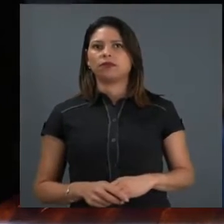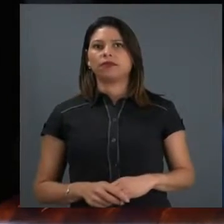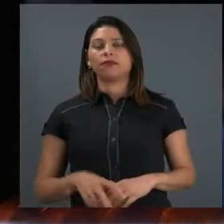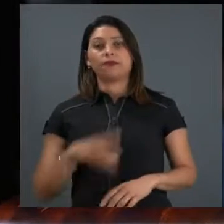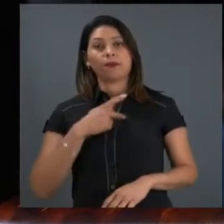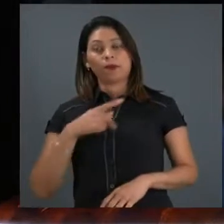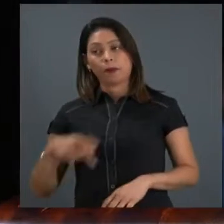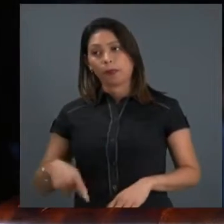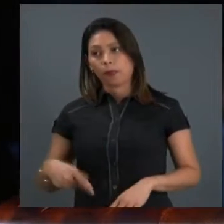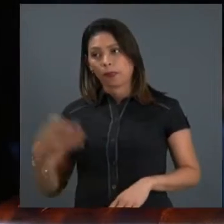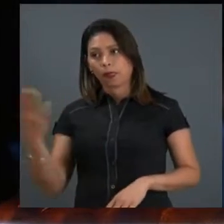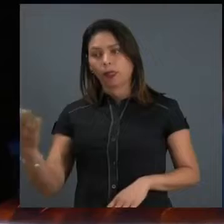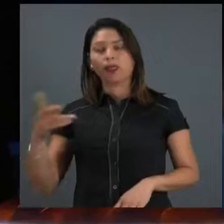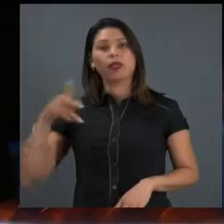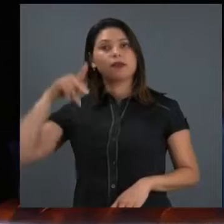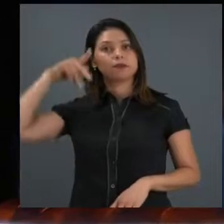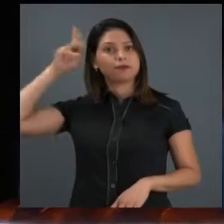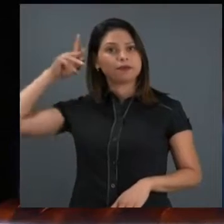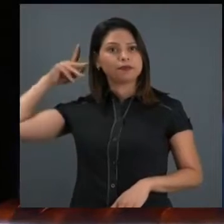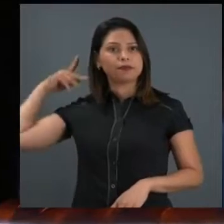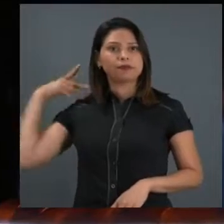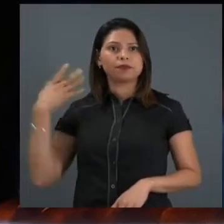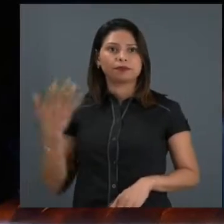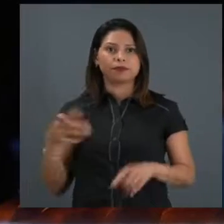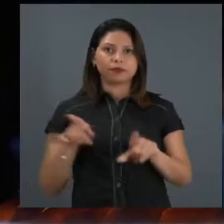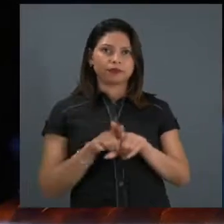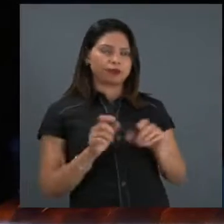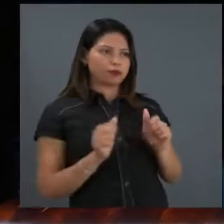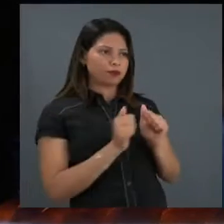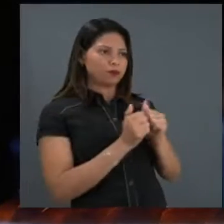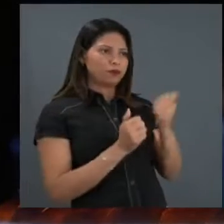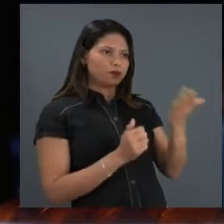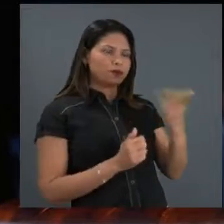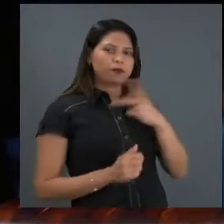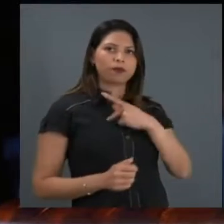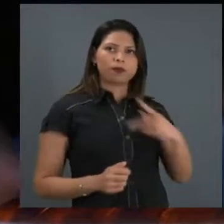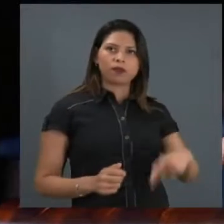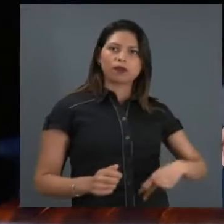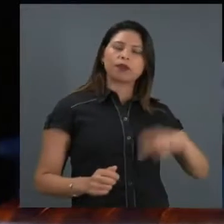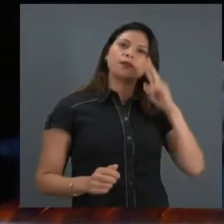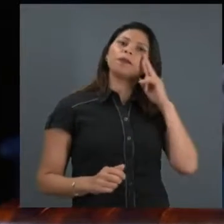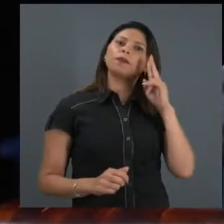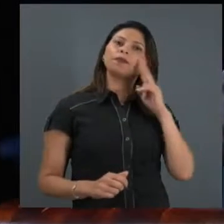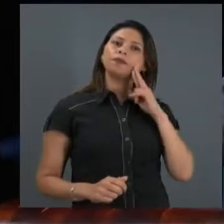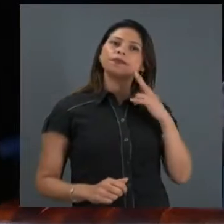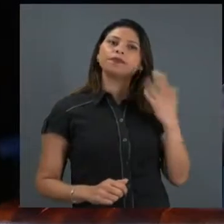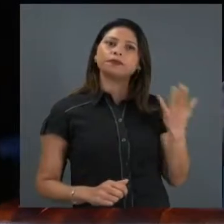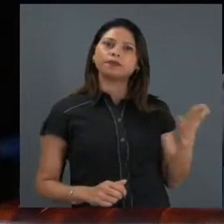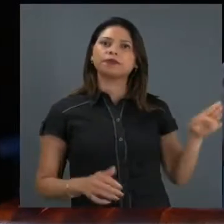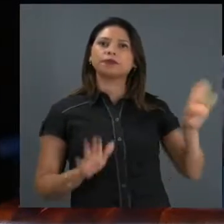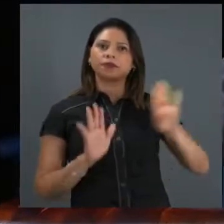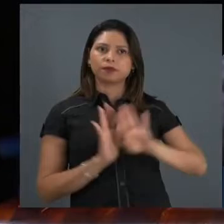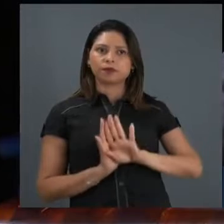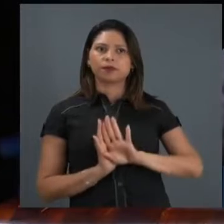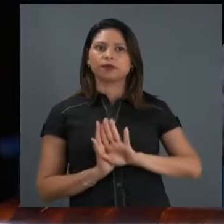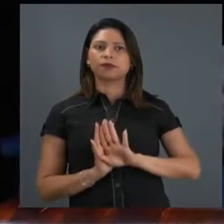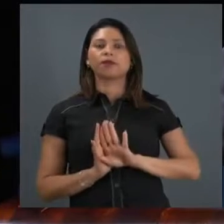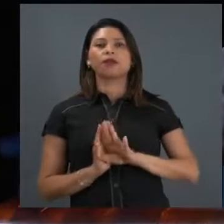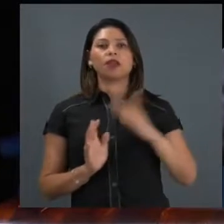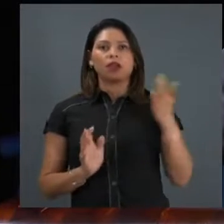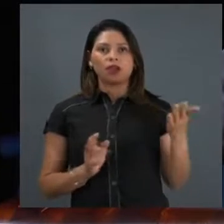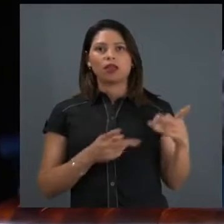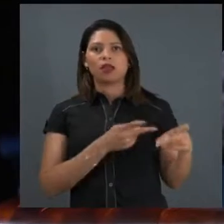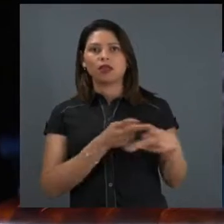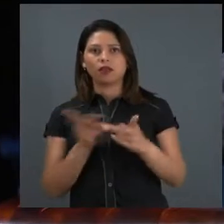agora da casa do presidente Rodrigo Pacheco. O presidente Rodrigo Pacheco, que esteve no Rio Grande do Sul nesse